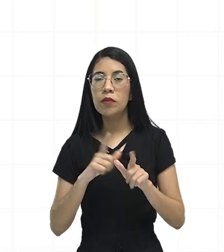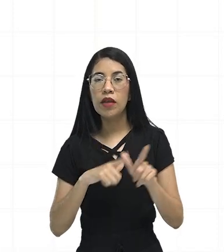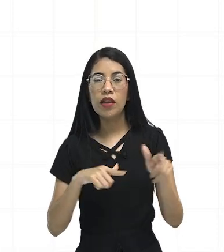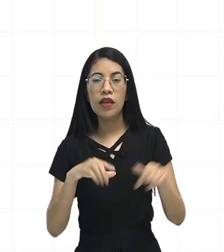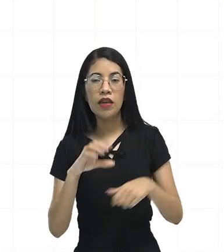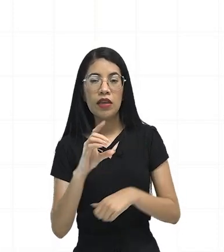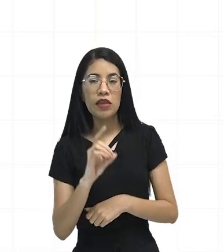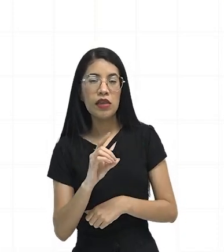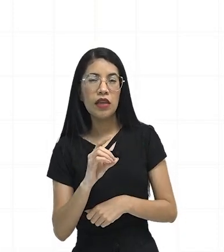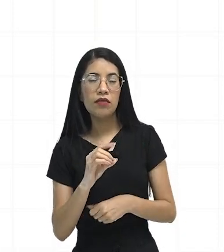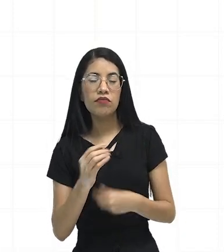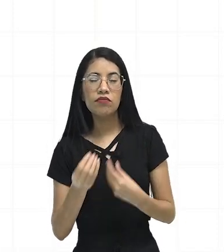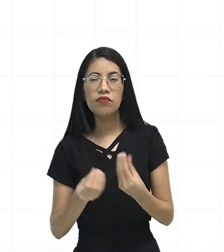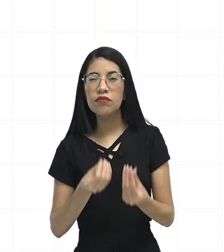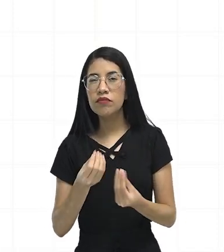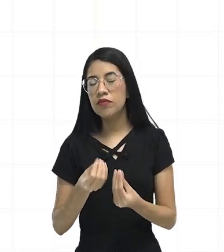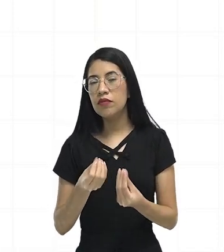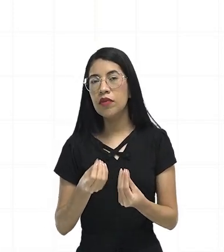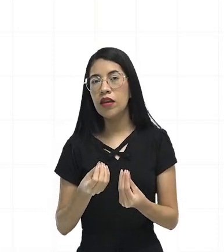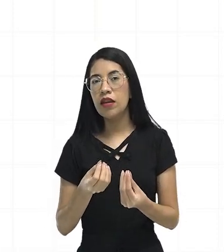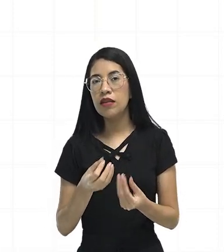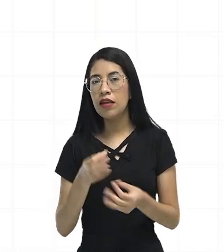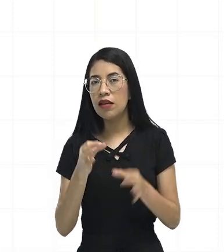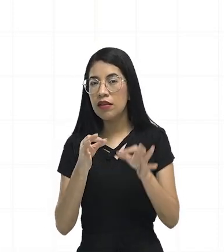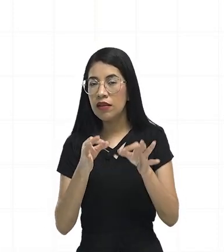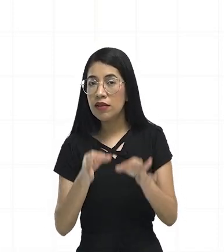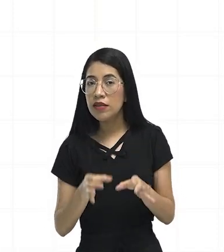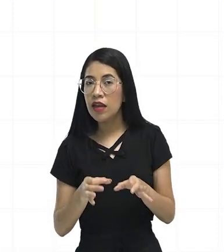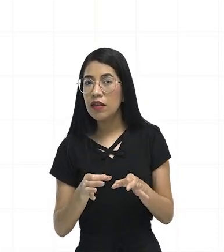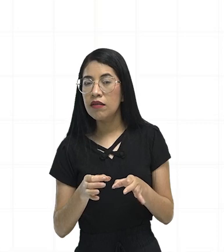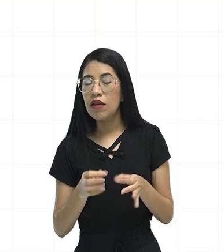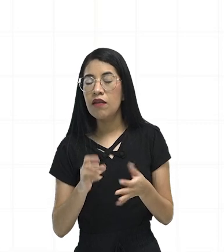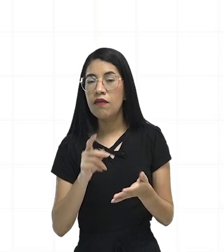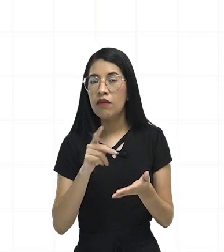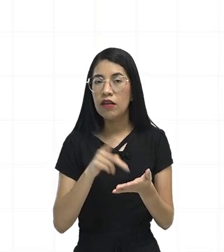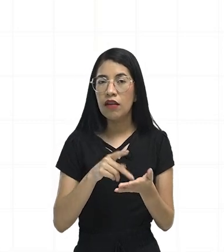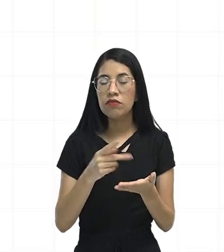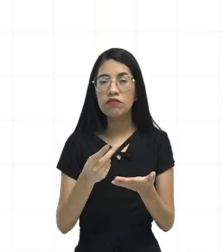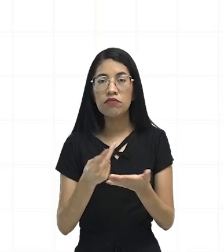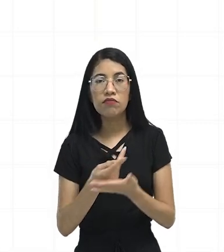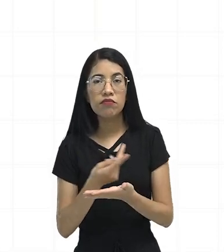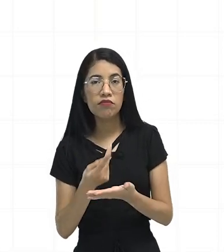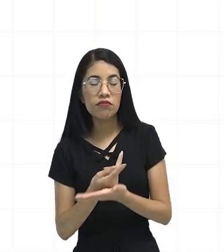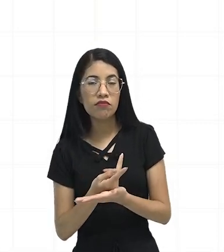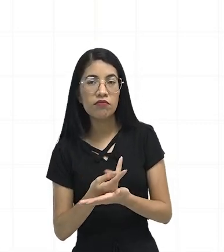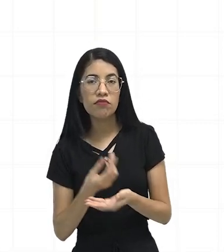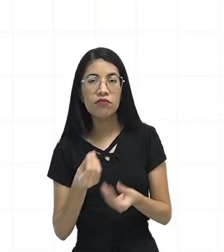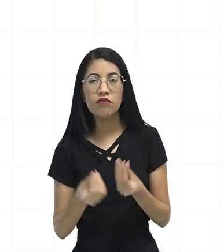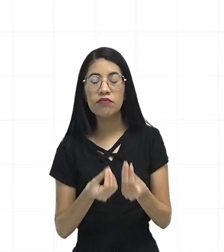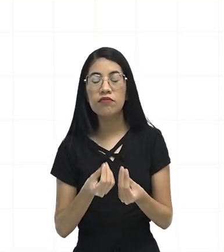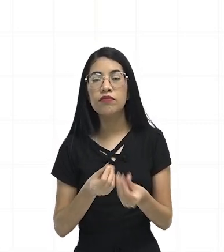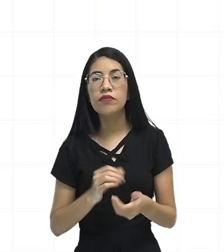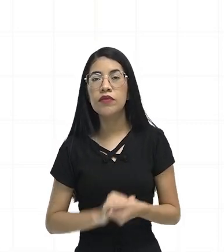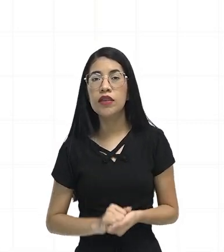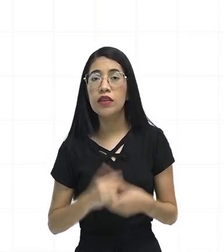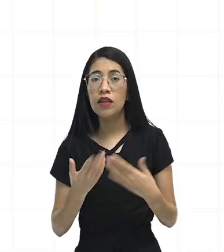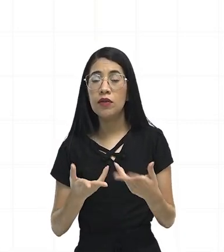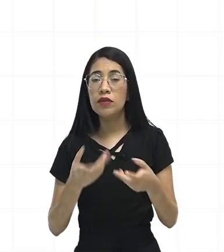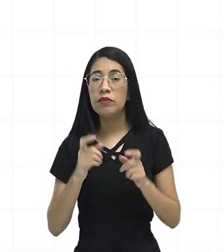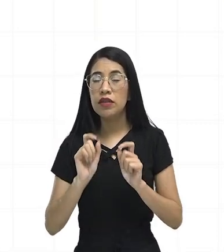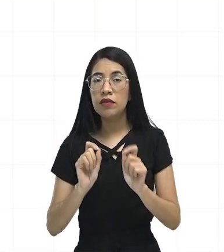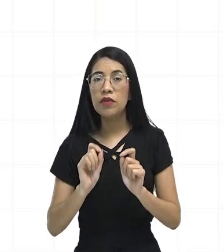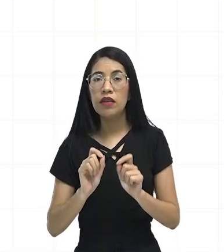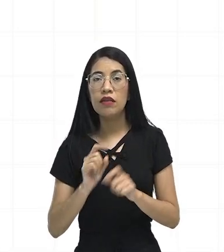D, será que a letra D está correta? Será que isso é falso ou verdadeiro? O que você acha? A gente já vê que